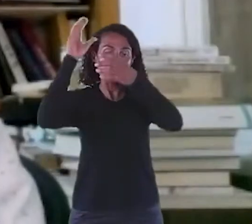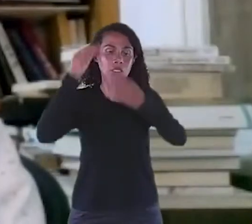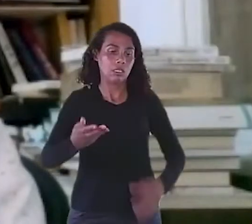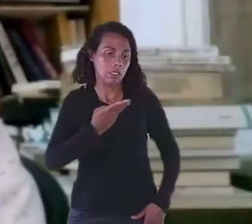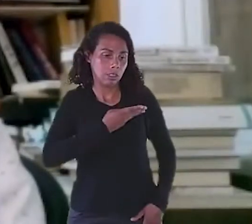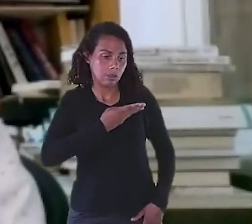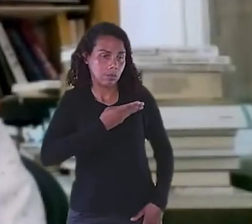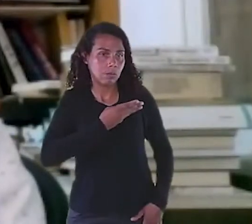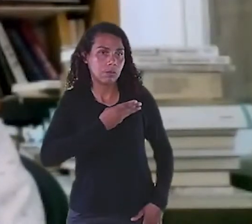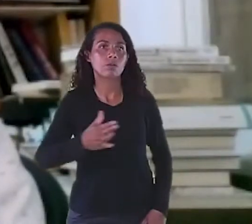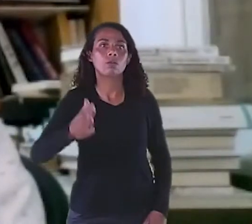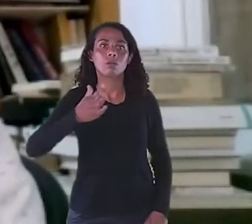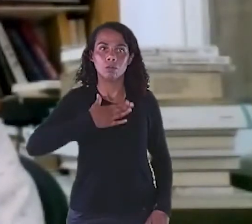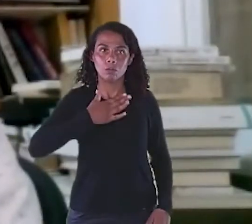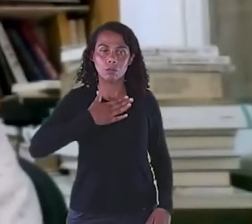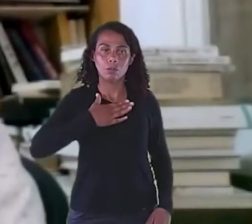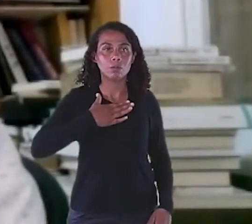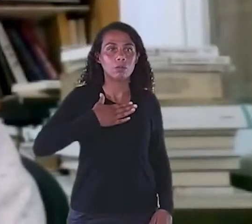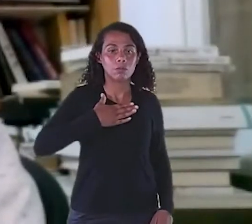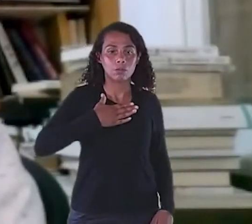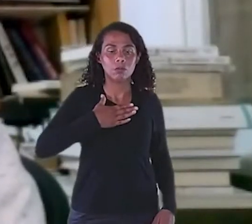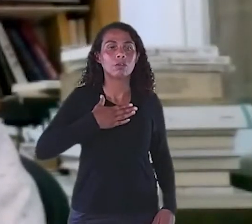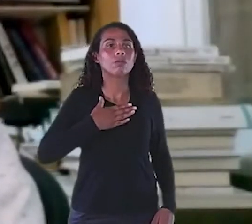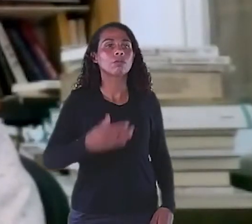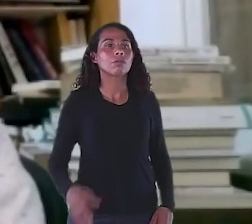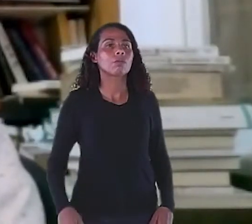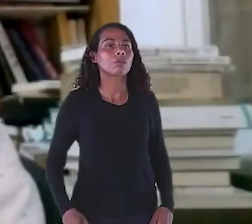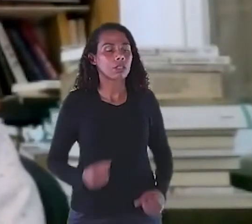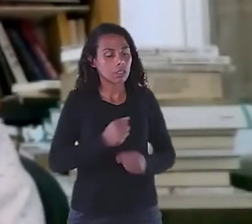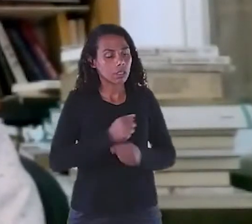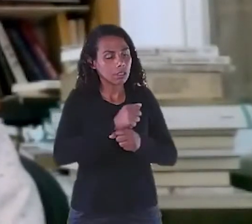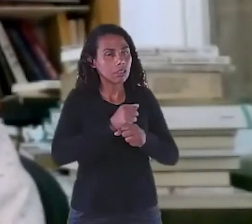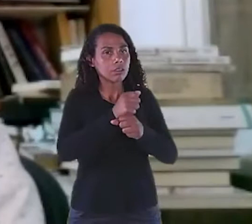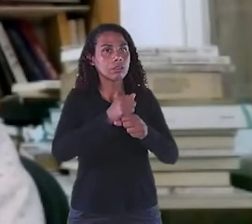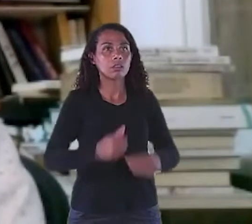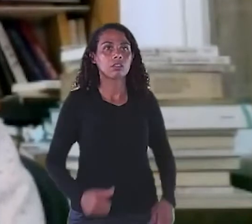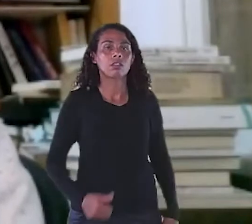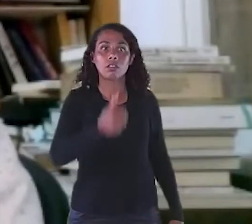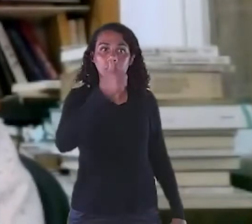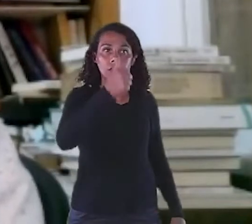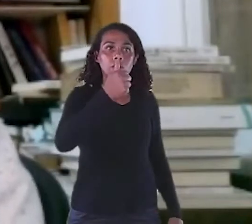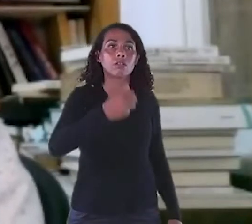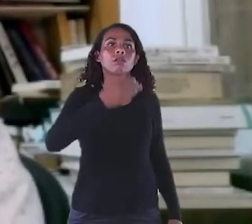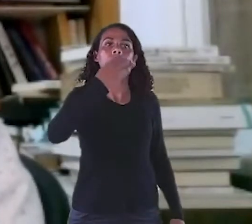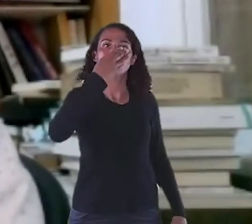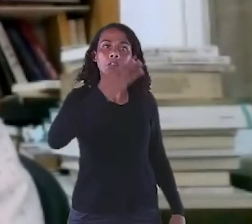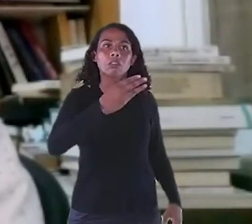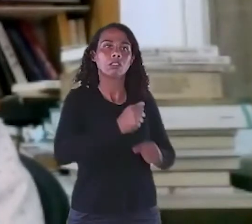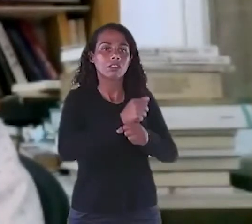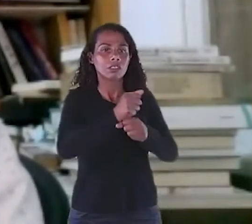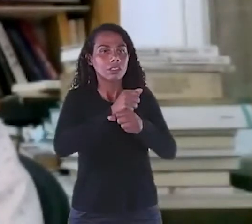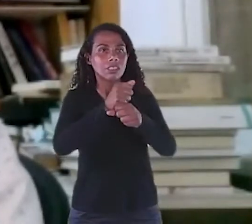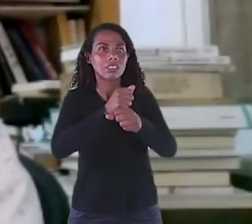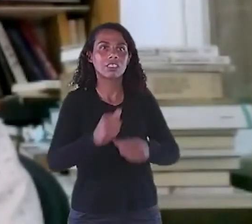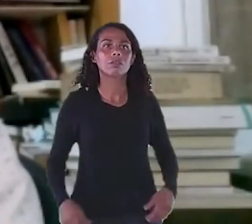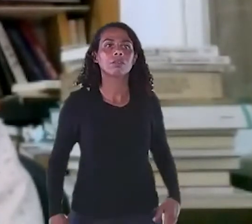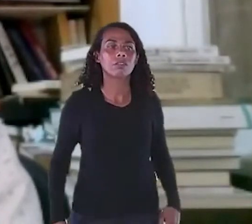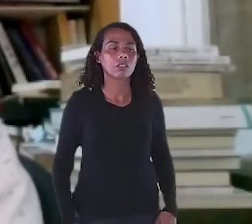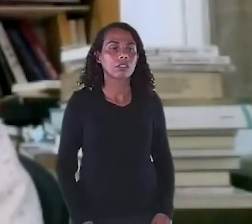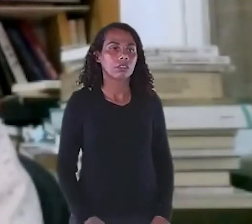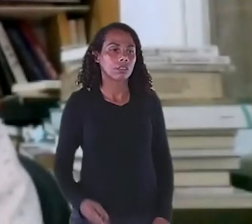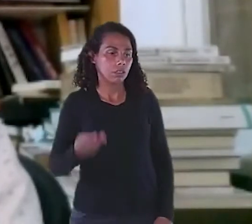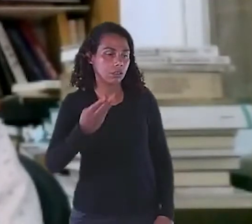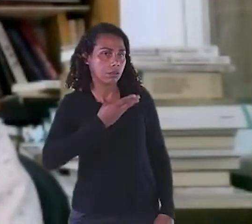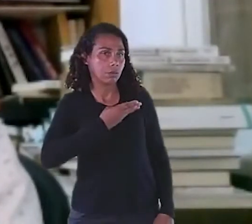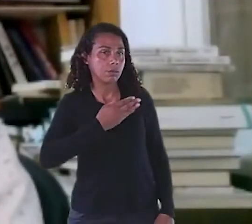nos encontramos e continuamos encontrados até hoje, felizmente, sabe? Batendo uma bolinha. Ele é um cara que precisa